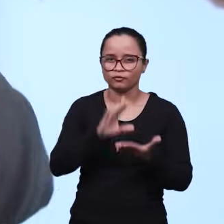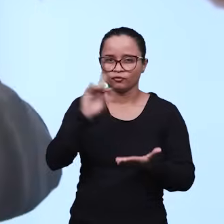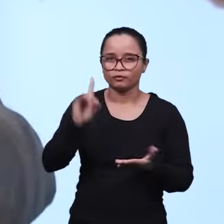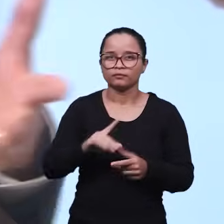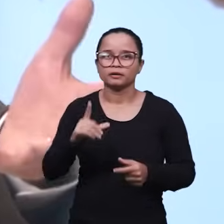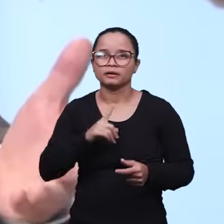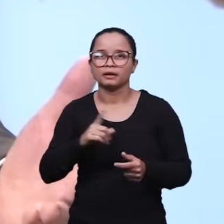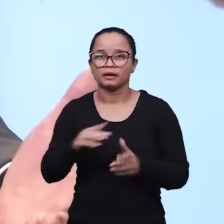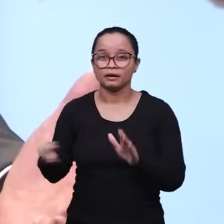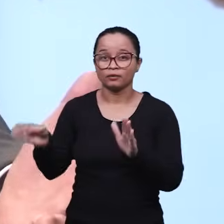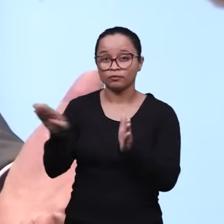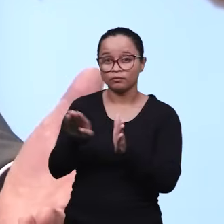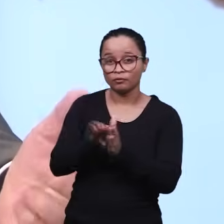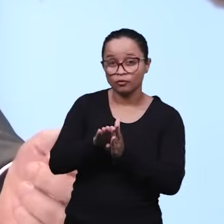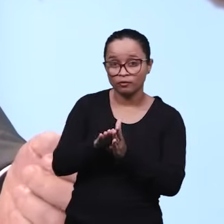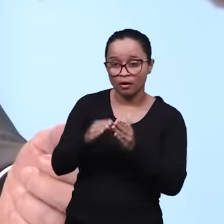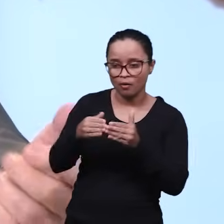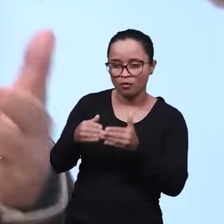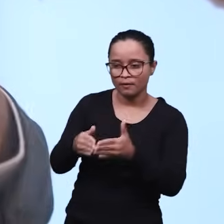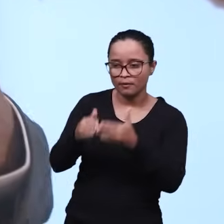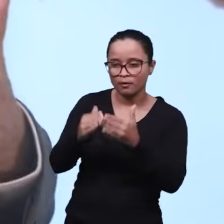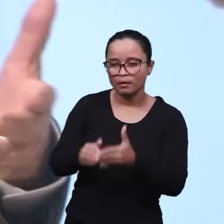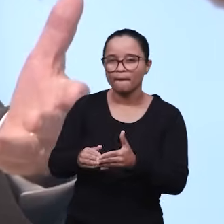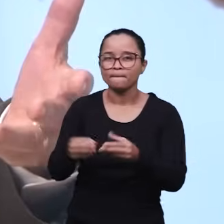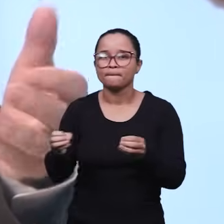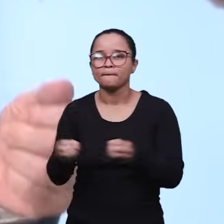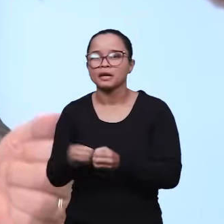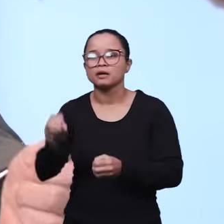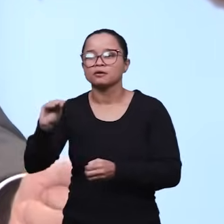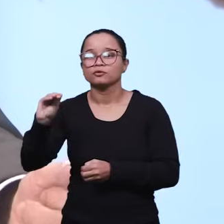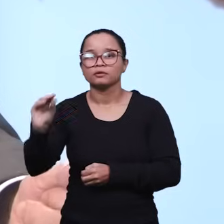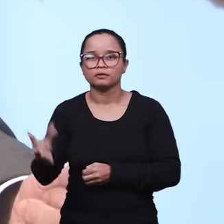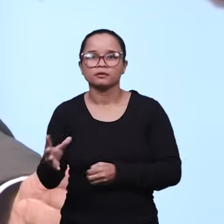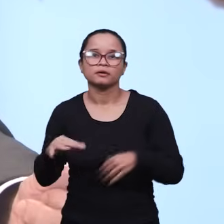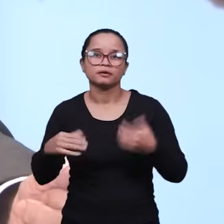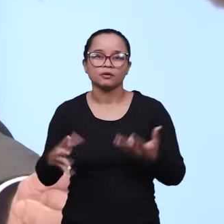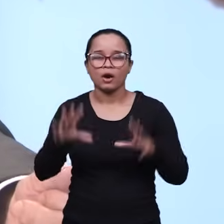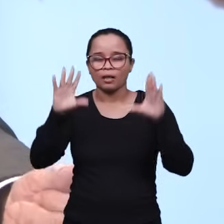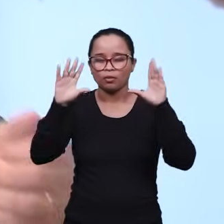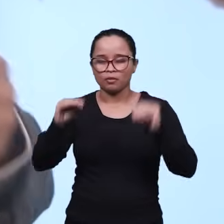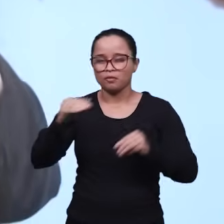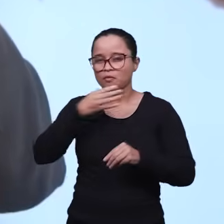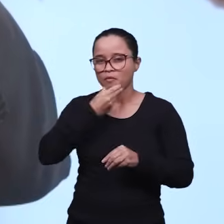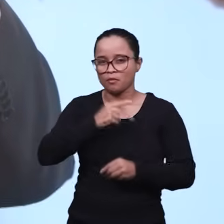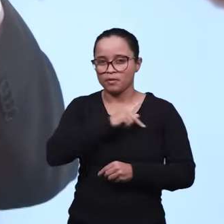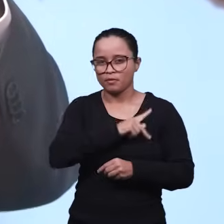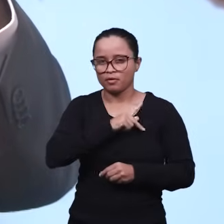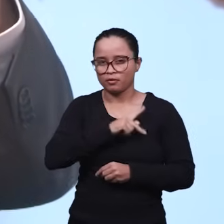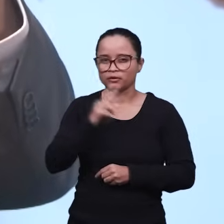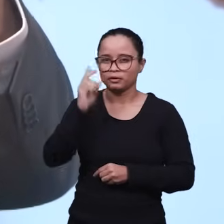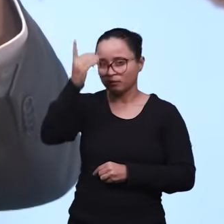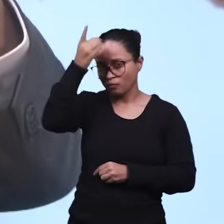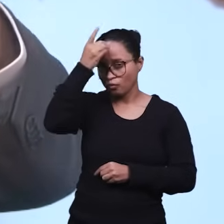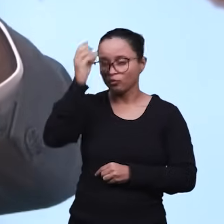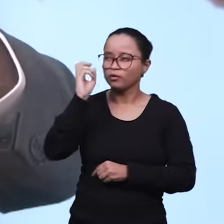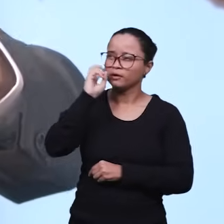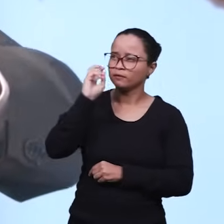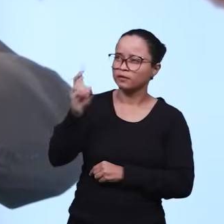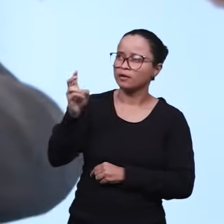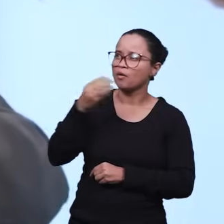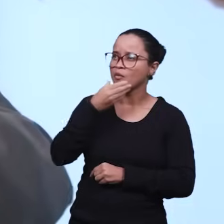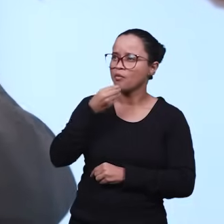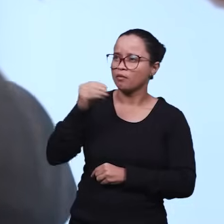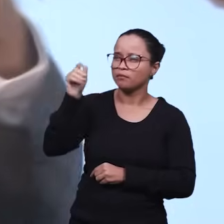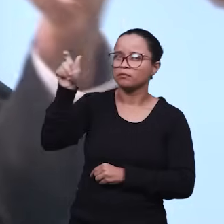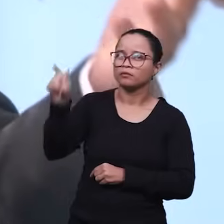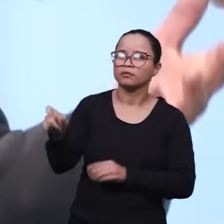do lado da Ásia. E ali, de noite, Paulo teve uma visão onde ele via um varão